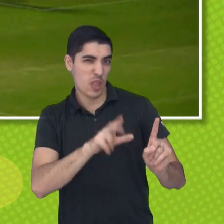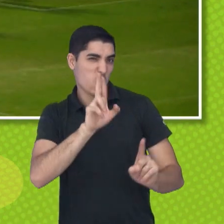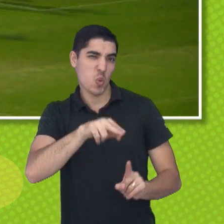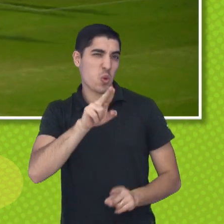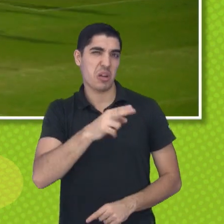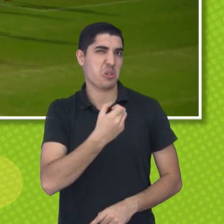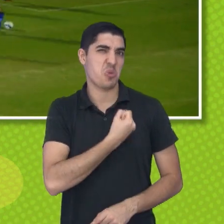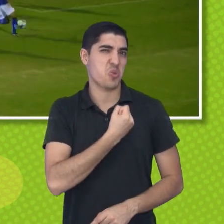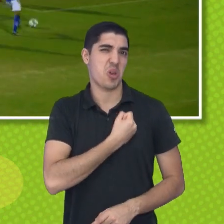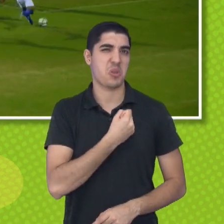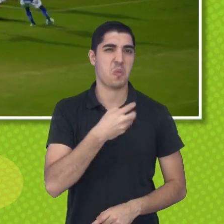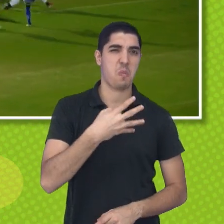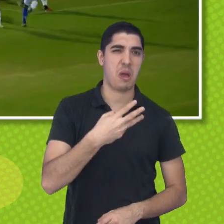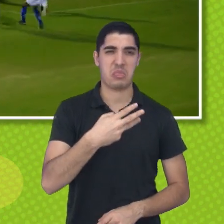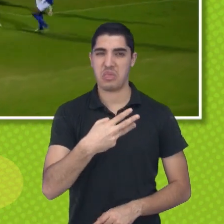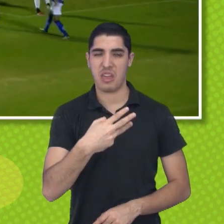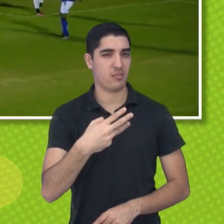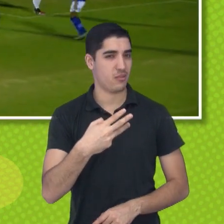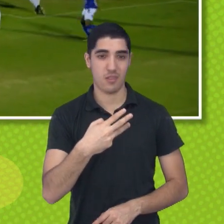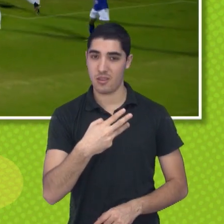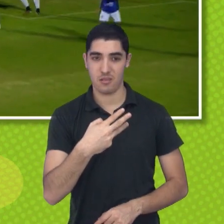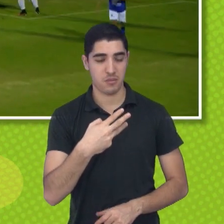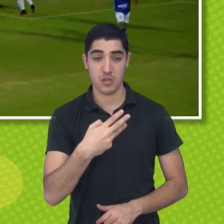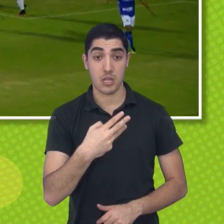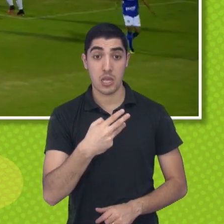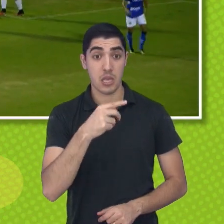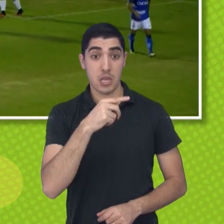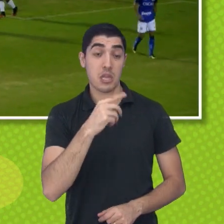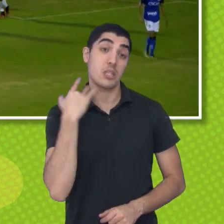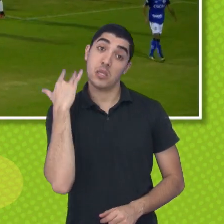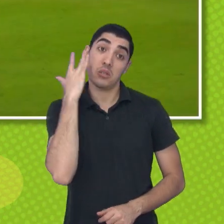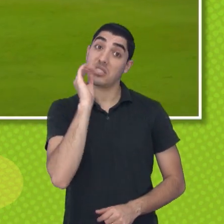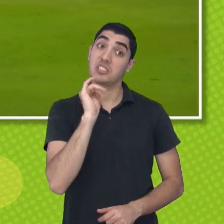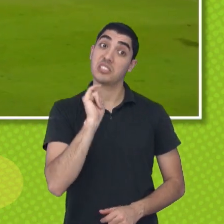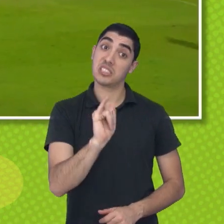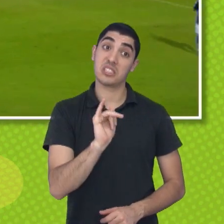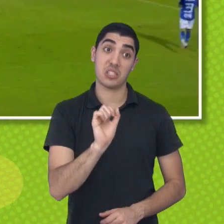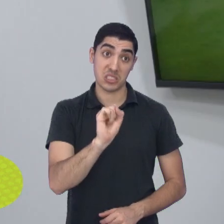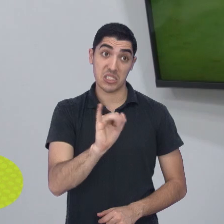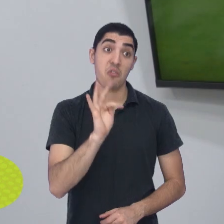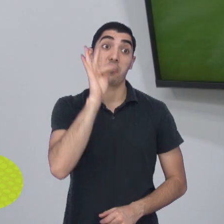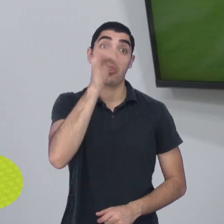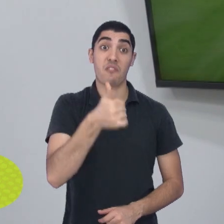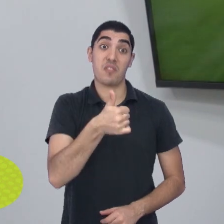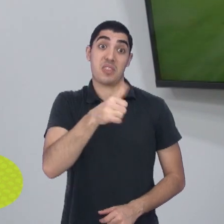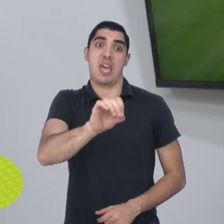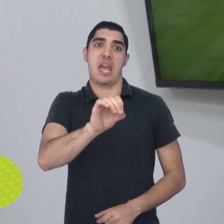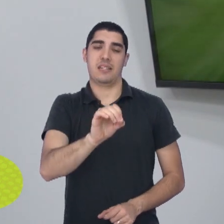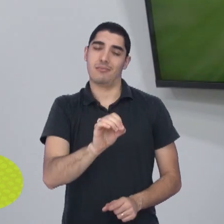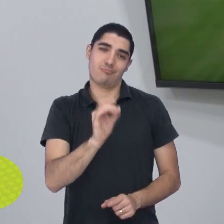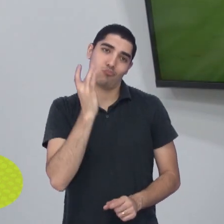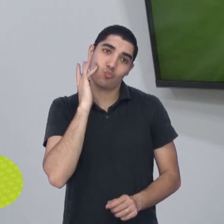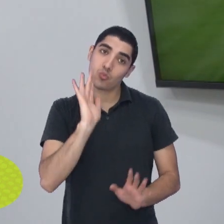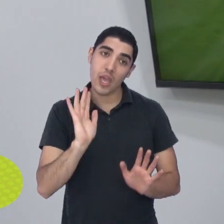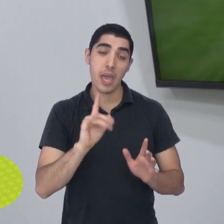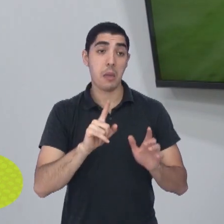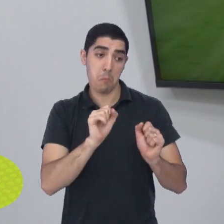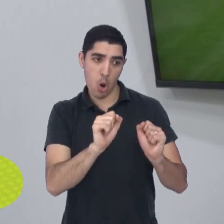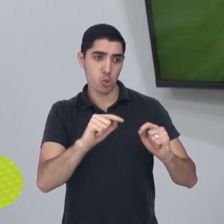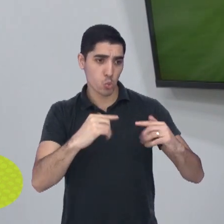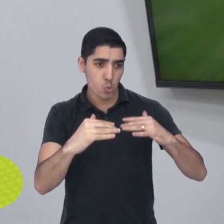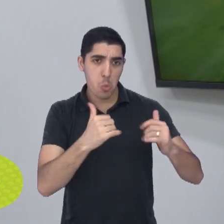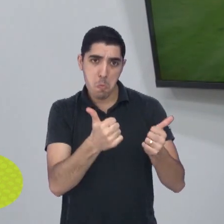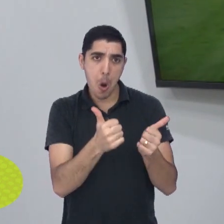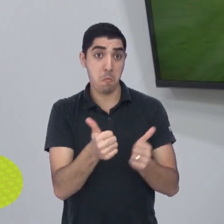nota 3. E não sei se às vezes vai ser 10. Ele pode ser 10 no jogo. Mas ele, pela maneira pela qual ele se